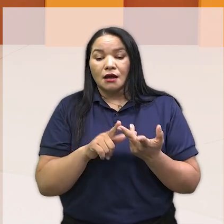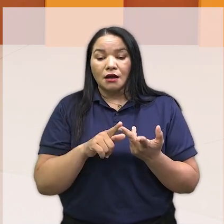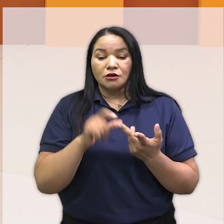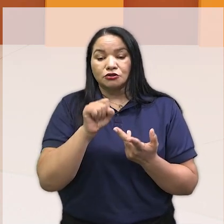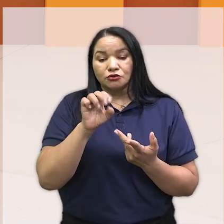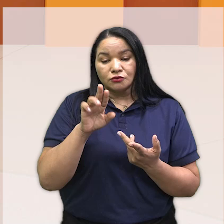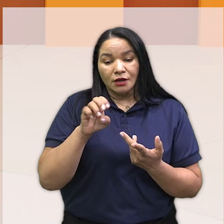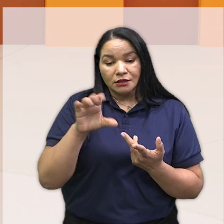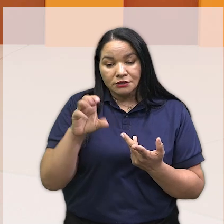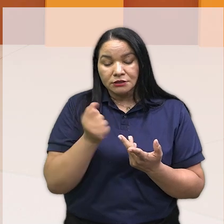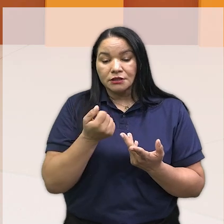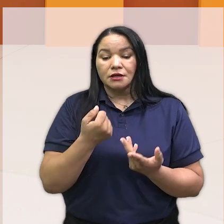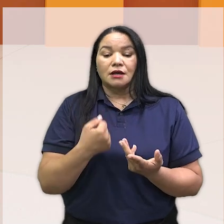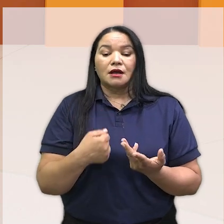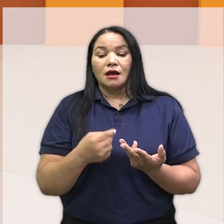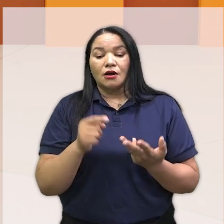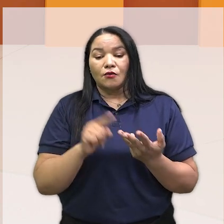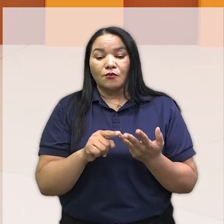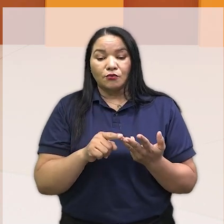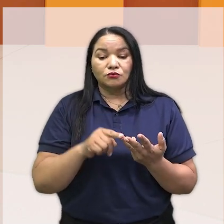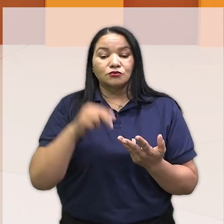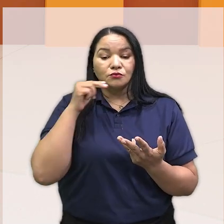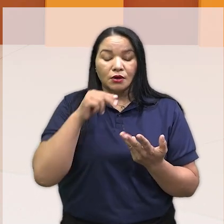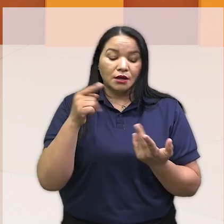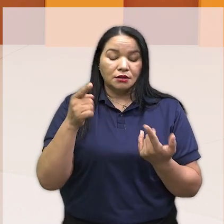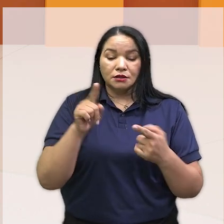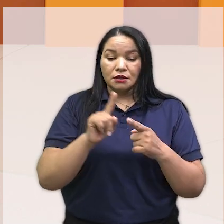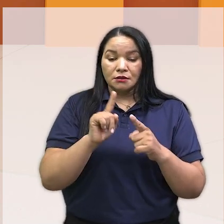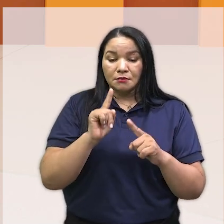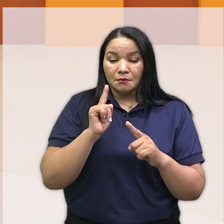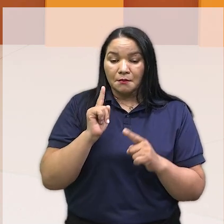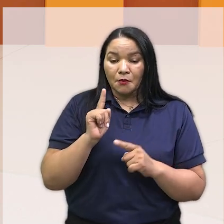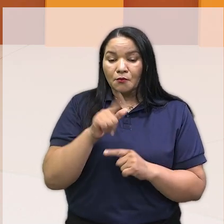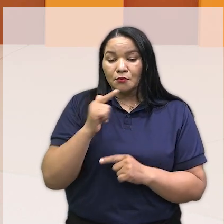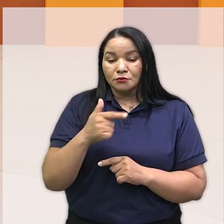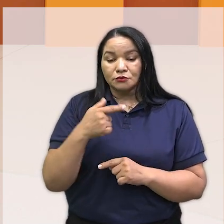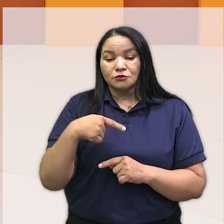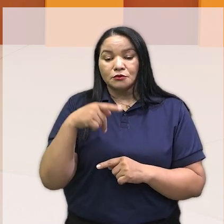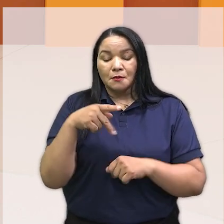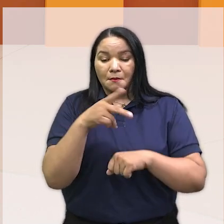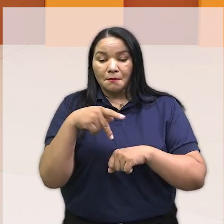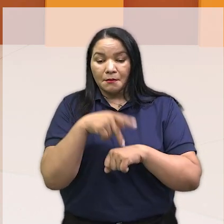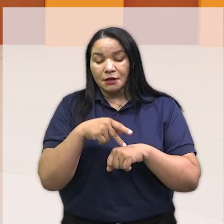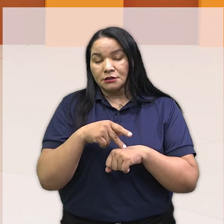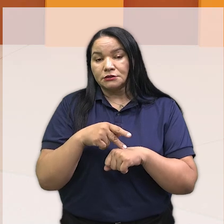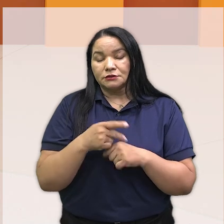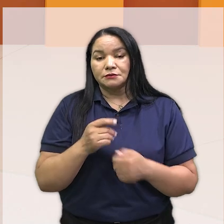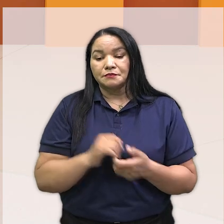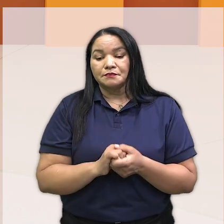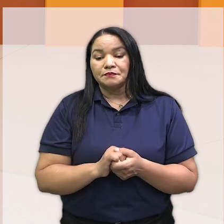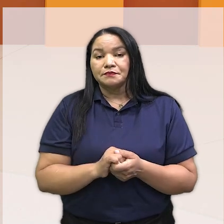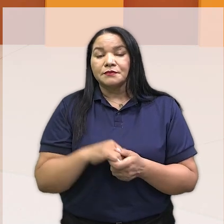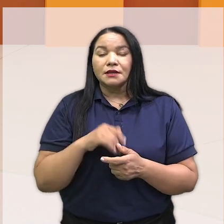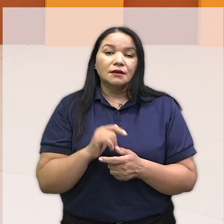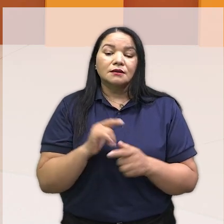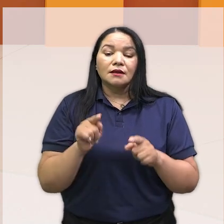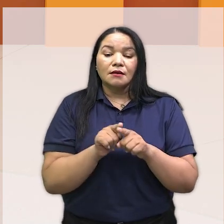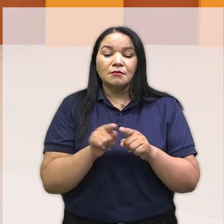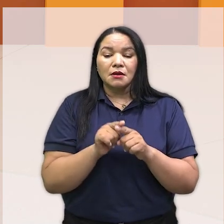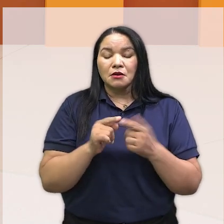Suécia, né, a Noruega e também os Países Baixos. E este grupo étnico, gente, os germânicos, eles